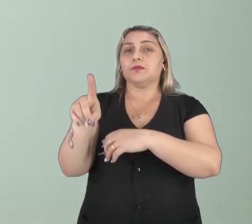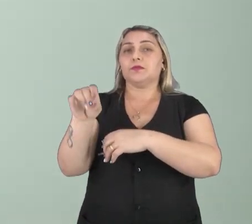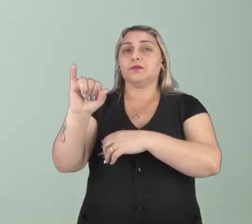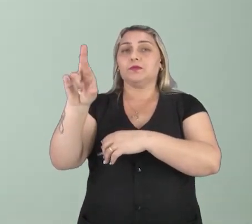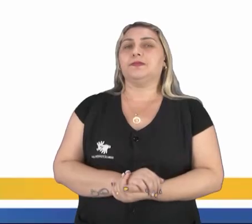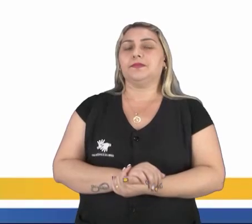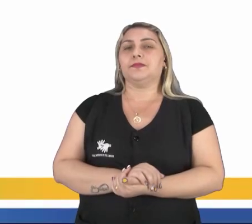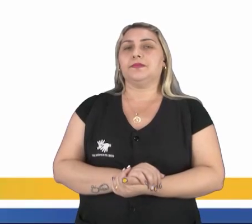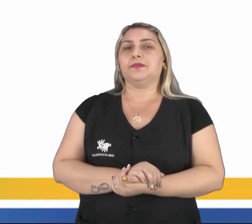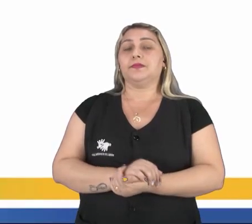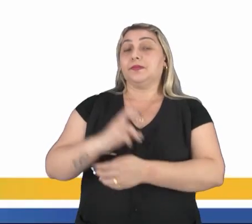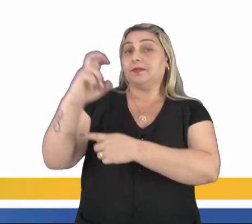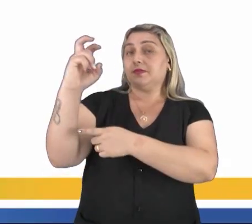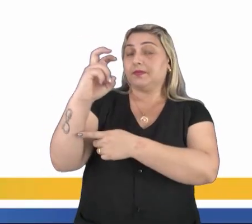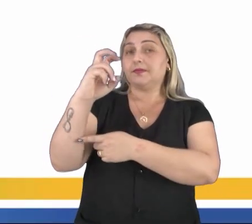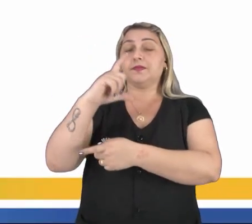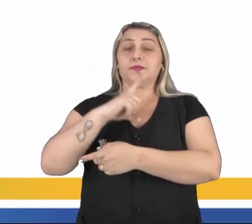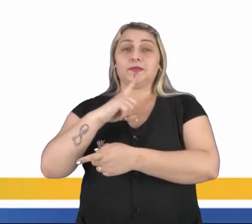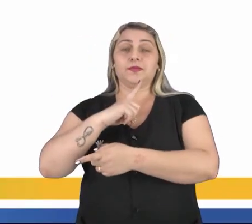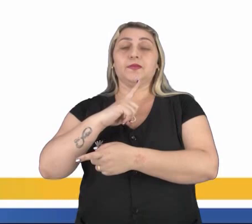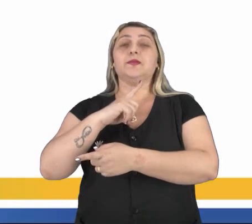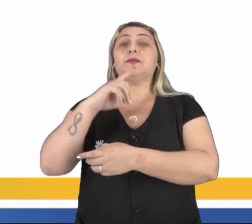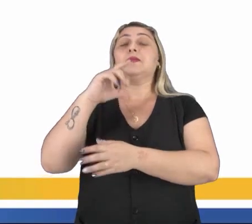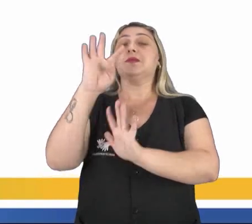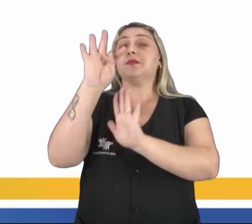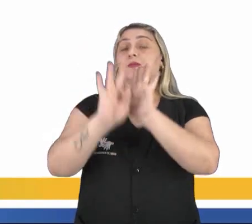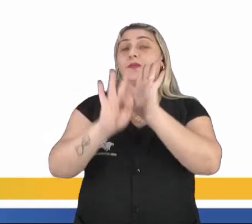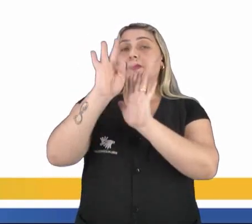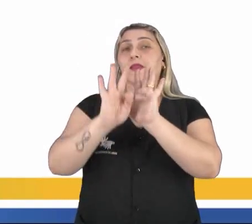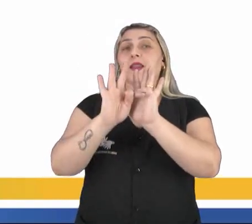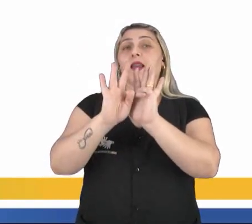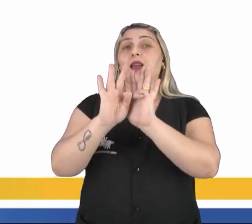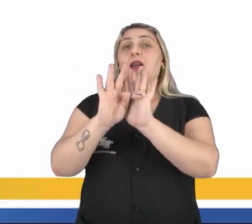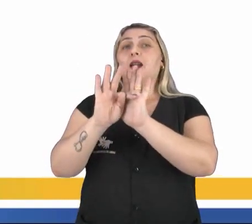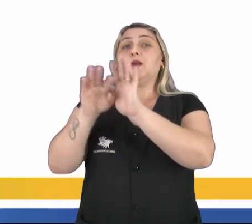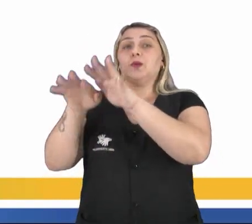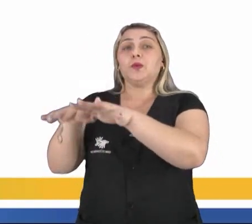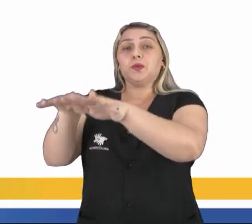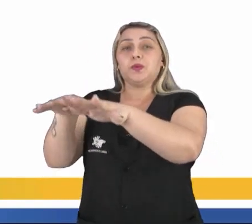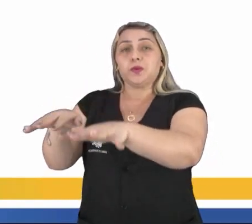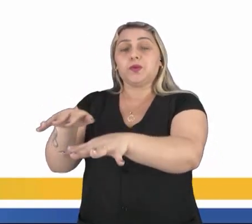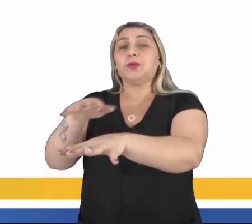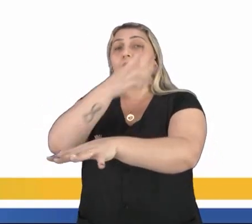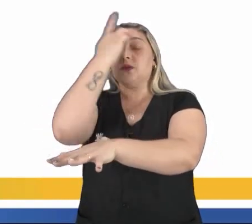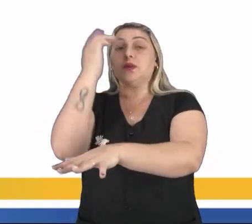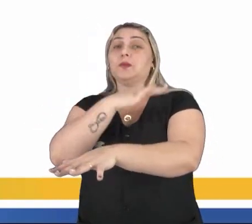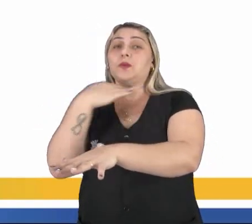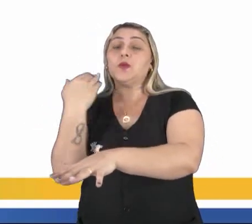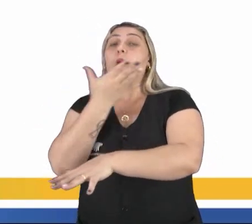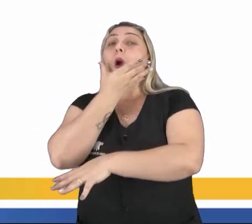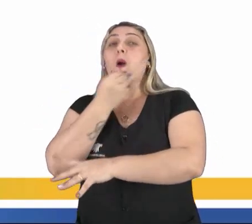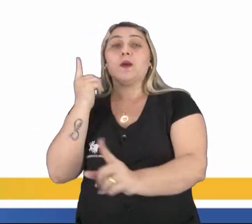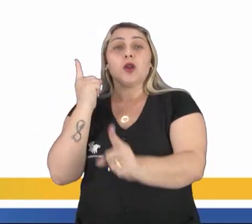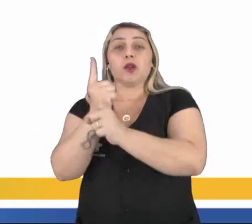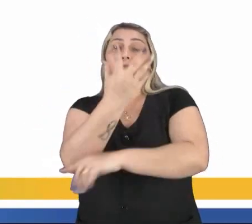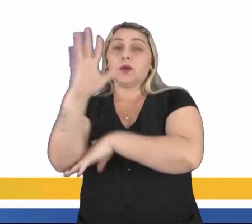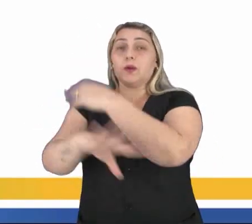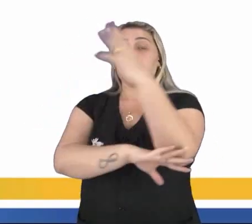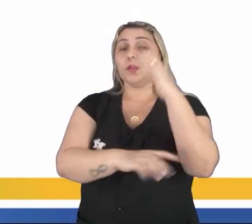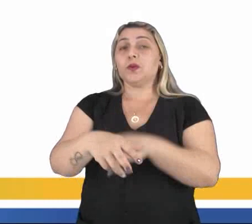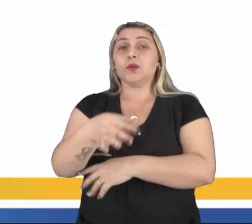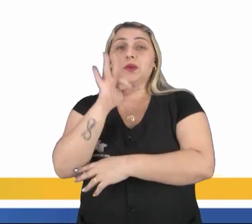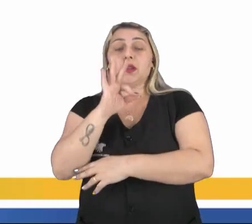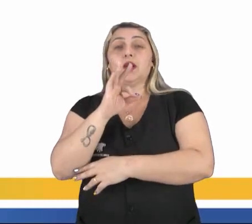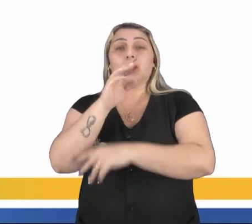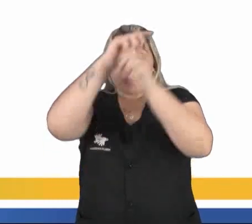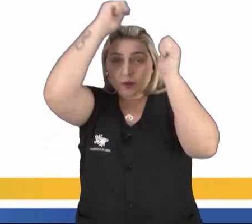questão. Aqui nessa questão nós temos o seguinte texto, né? Quando o enterro passou, os homens que se achavam no café